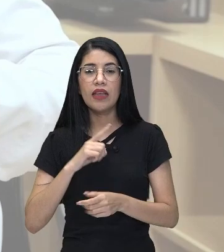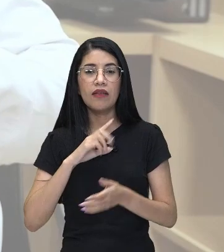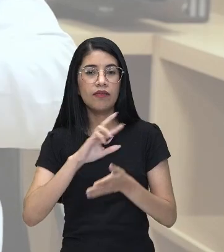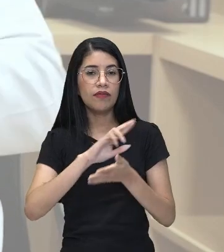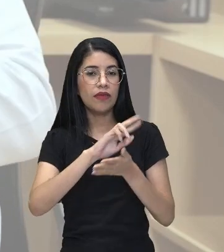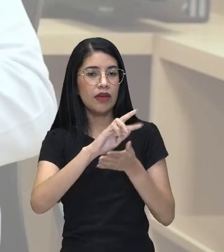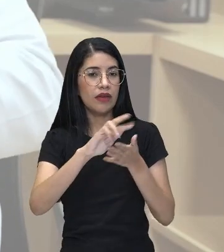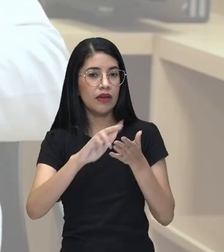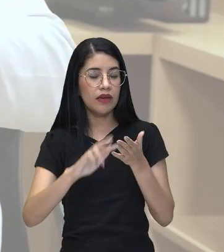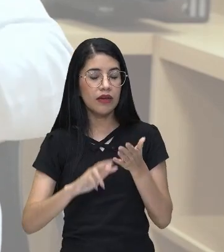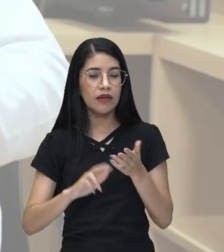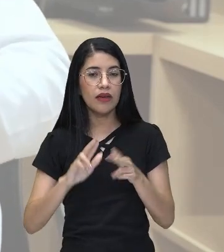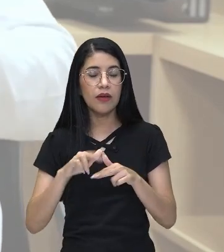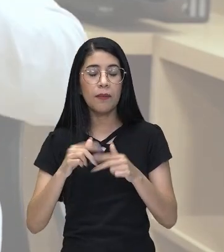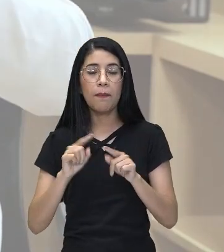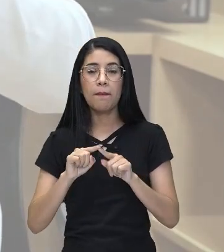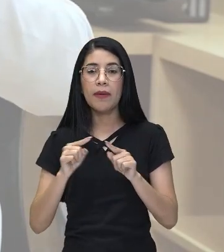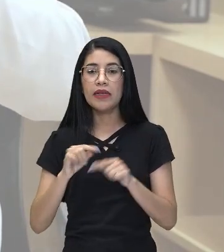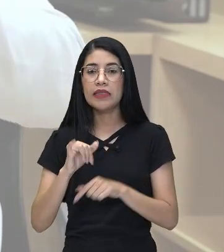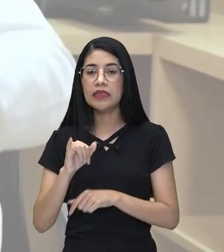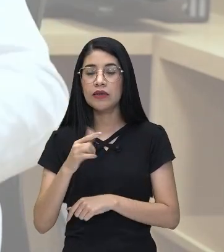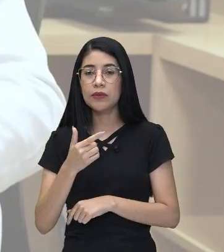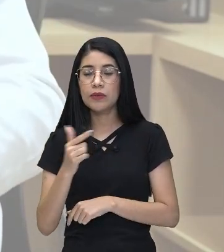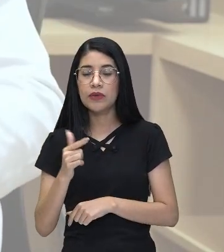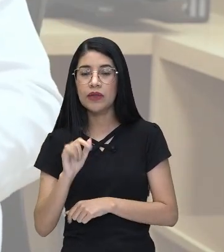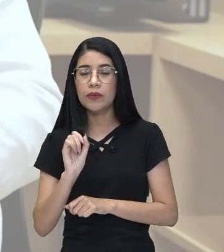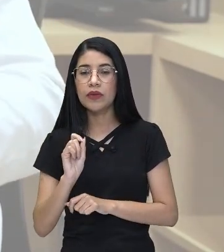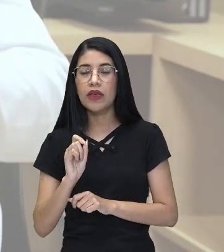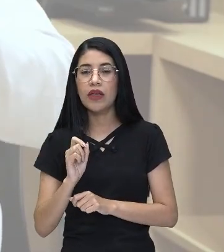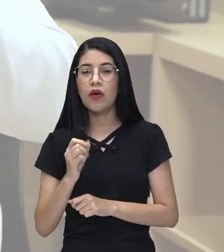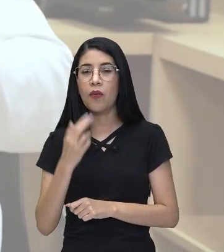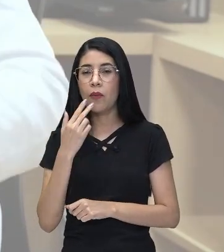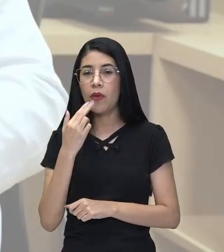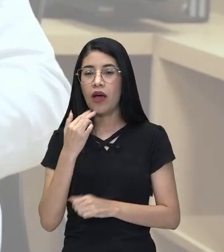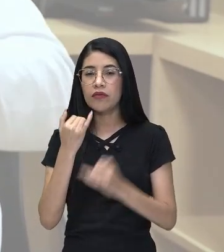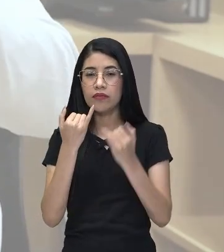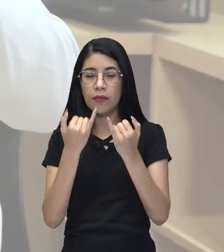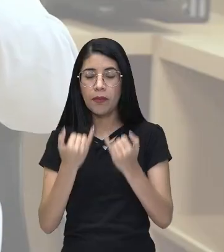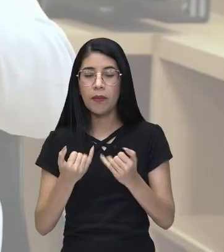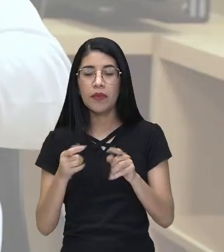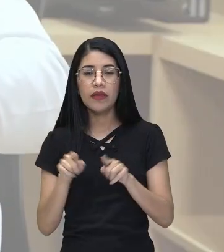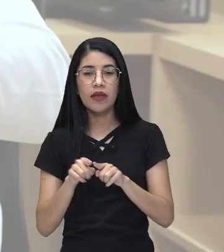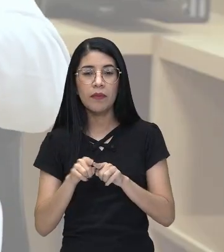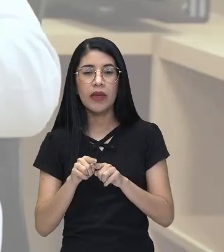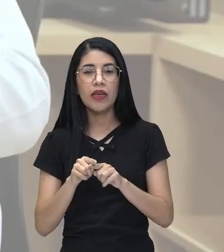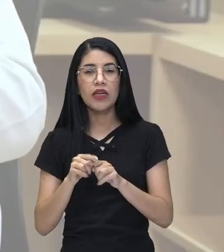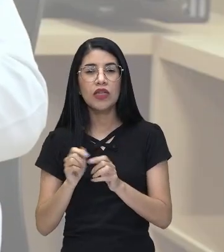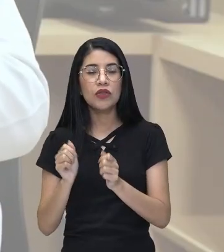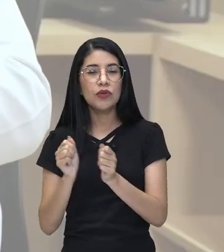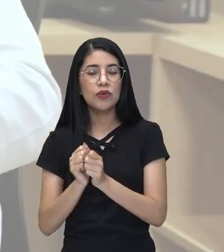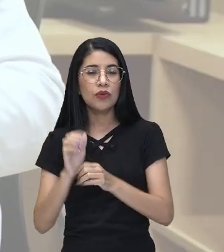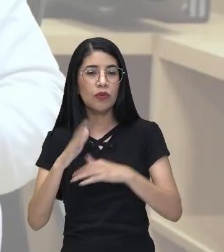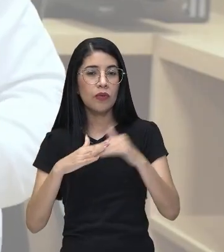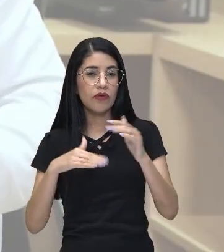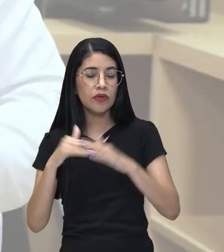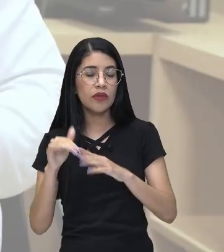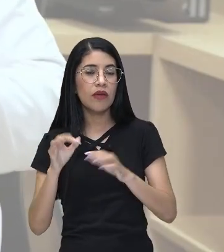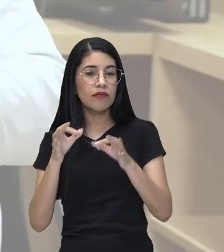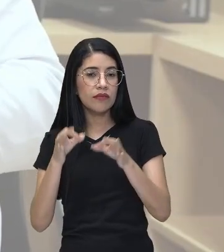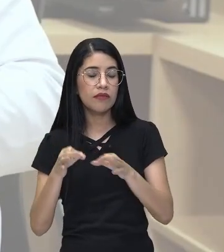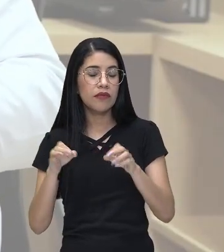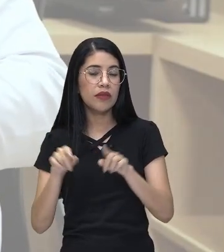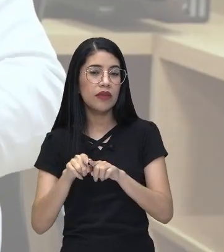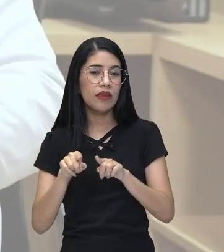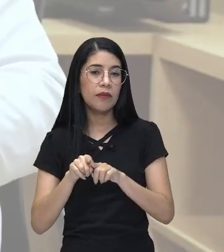multifatorial, mas sem uma dieta adequada, elaborada por um profissional qualificado e sem